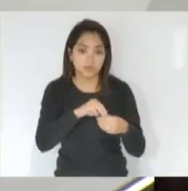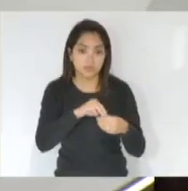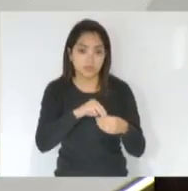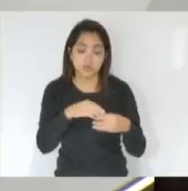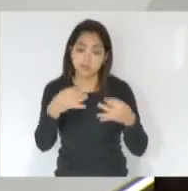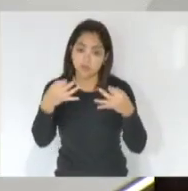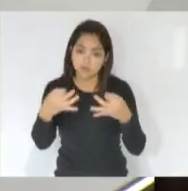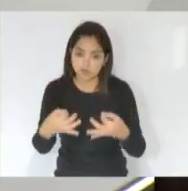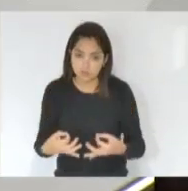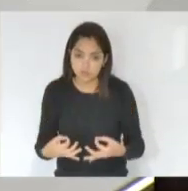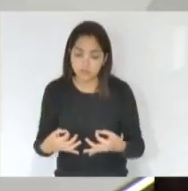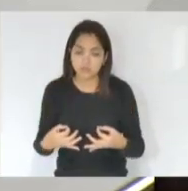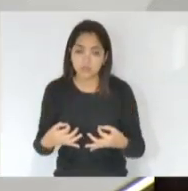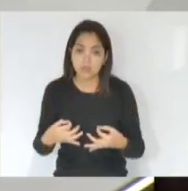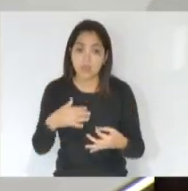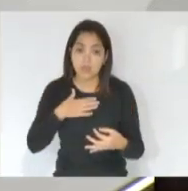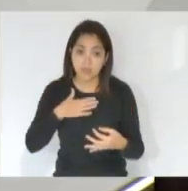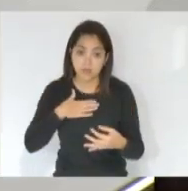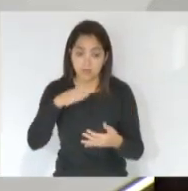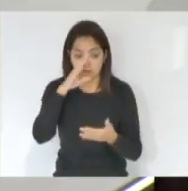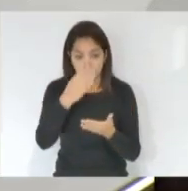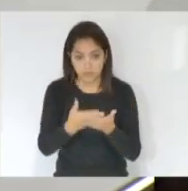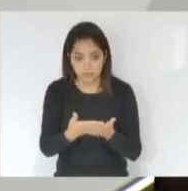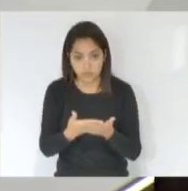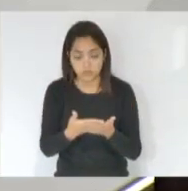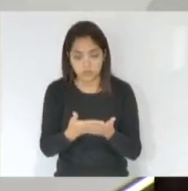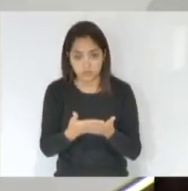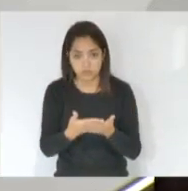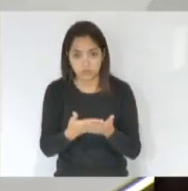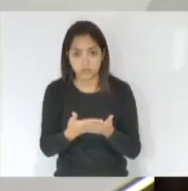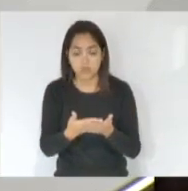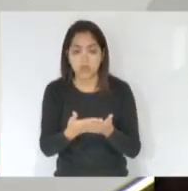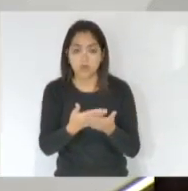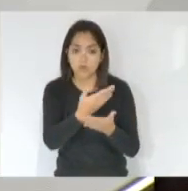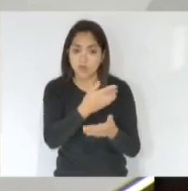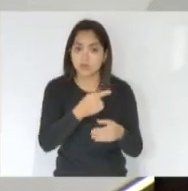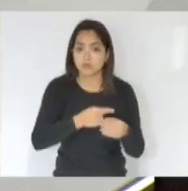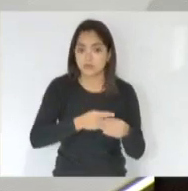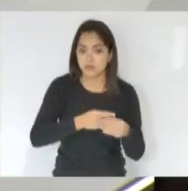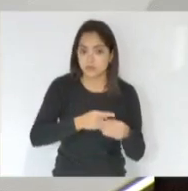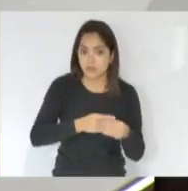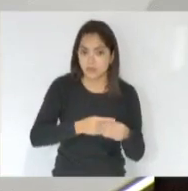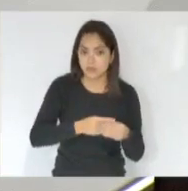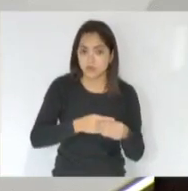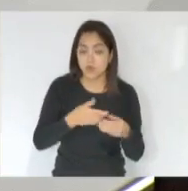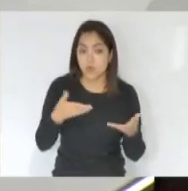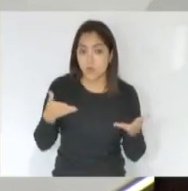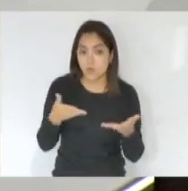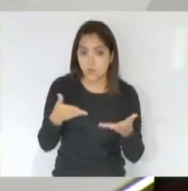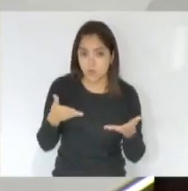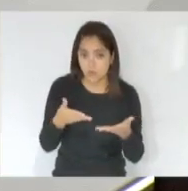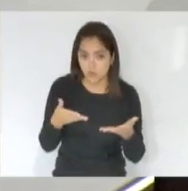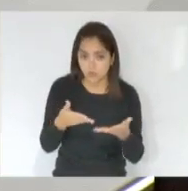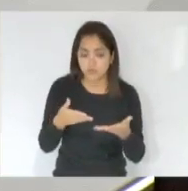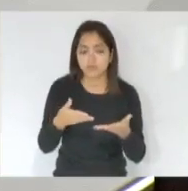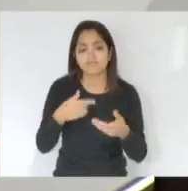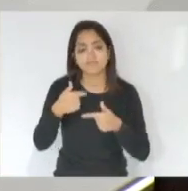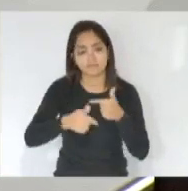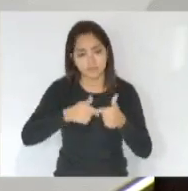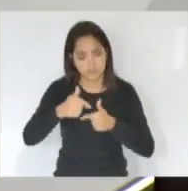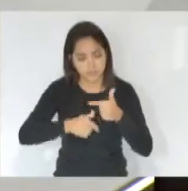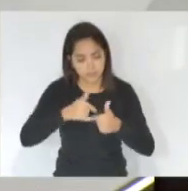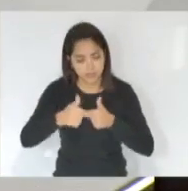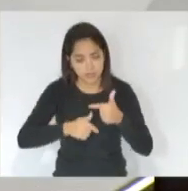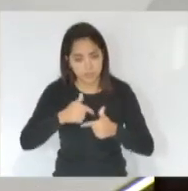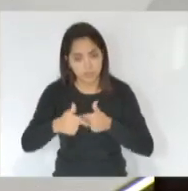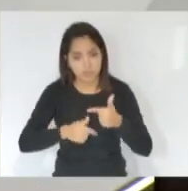justo, acredito eu, a exemplo de Braço Norte, como citei, é que faz hoje um belo trabalho, e tenho